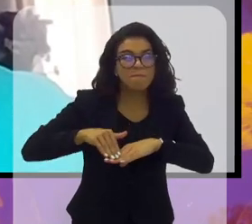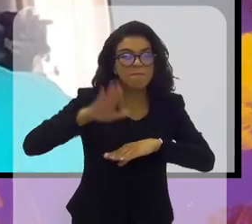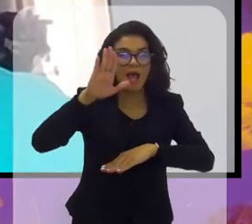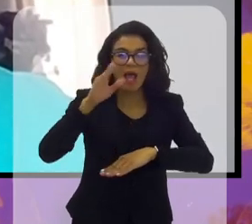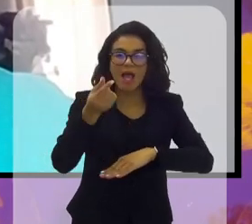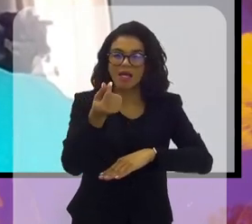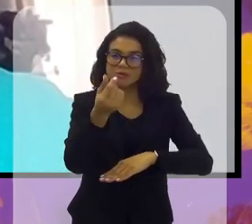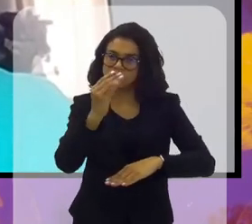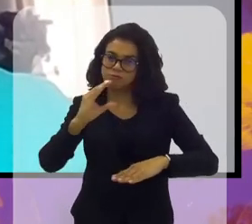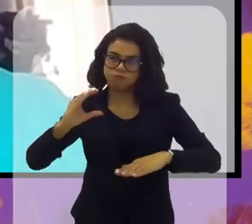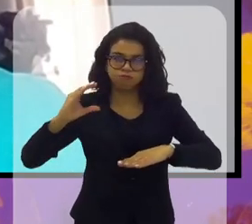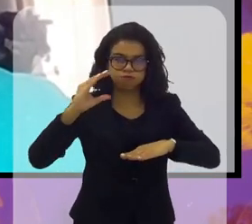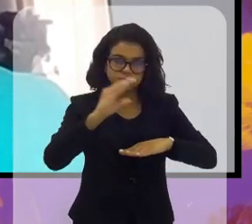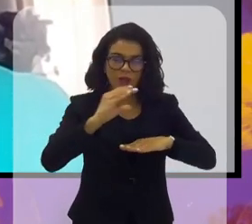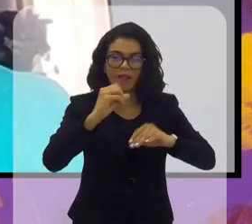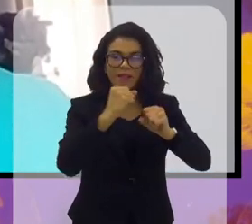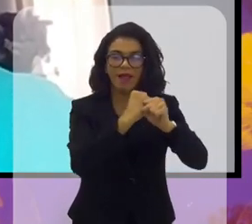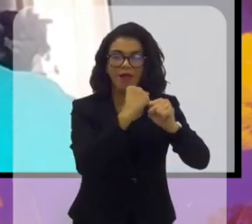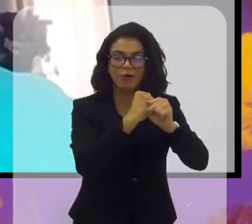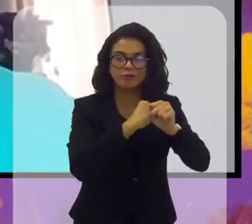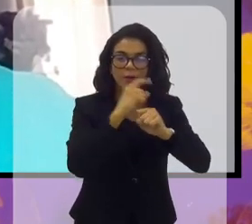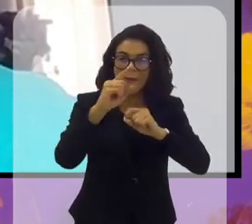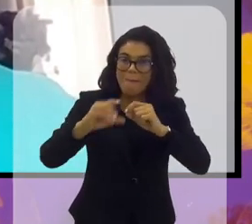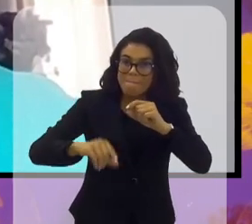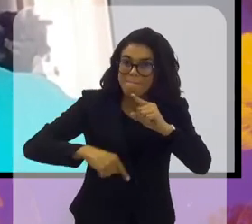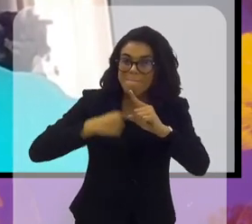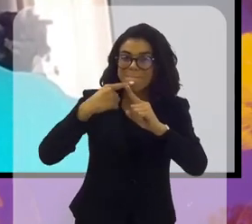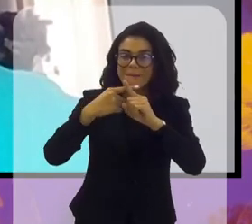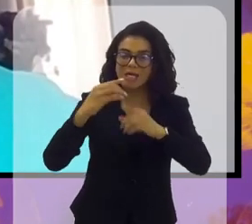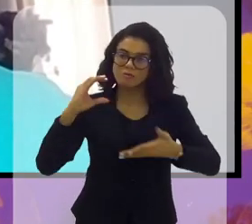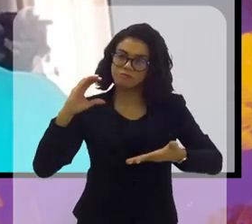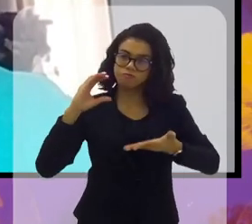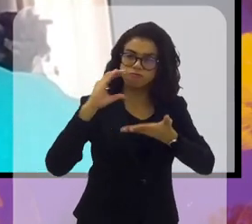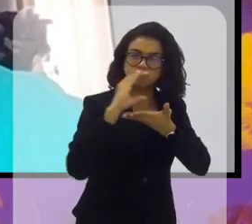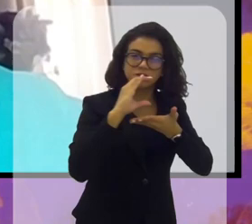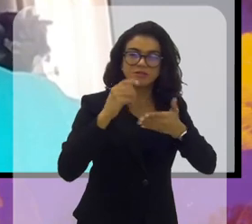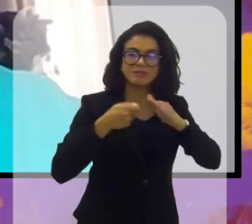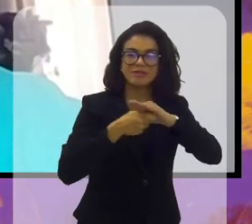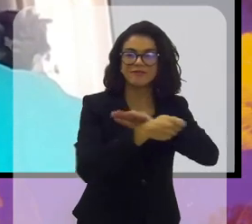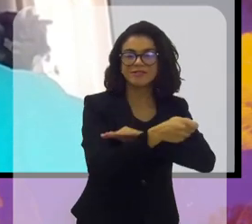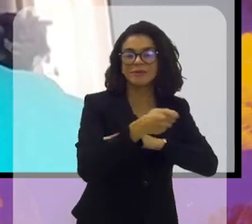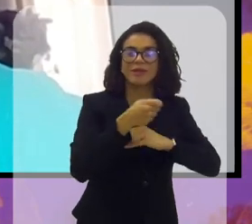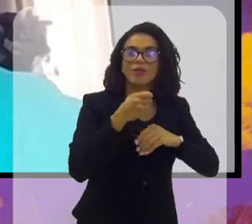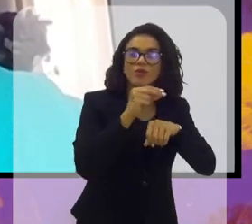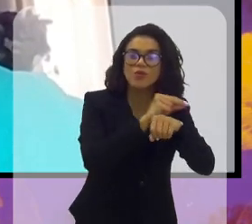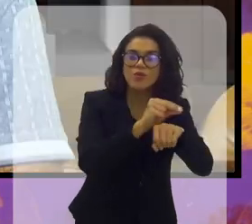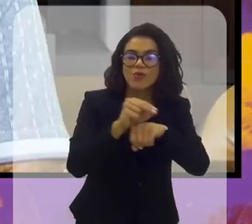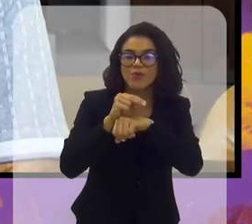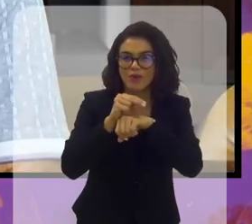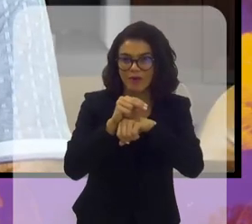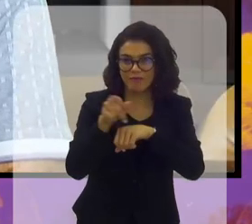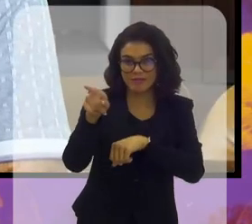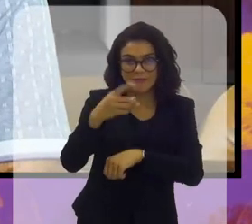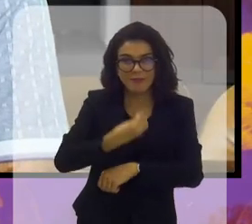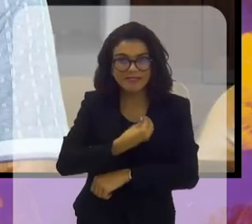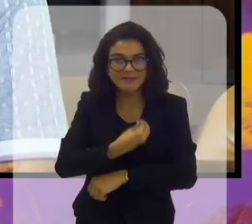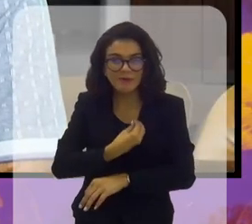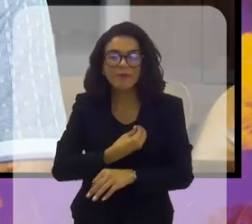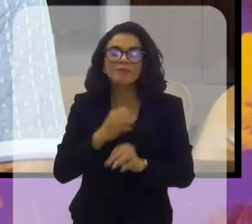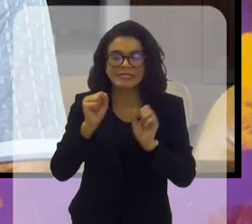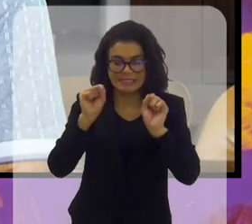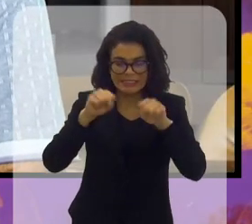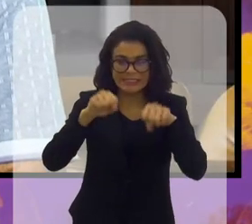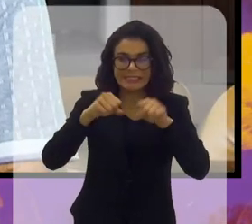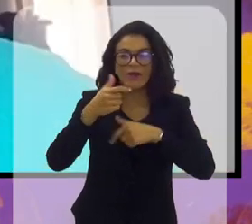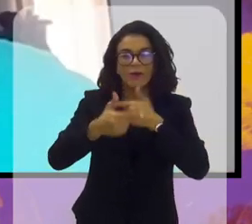houve mais investimento na construção e mais investimento ainda o é na manutenção, ok? Você participou dele,